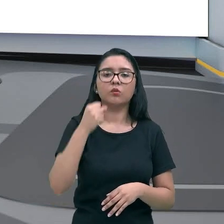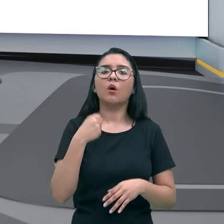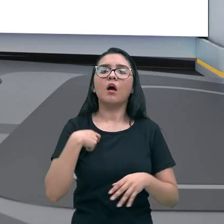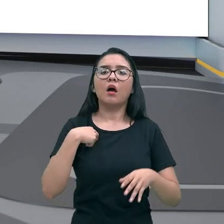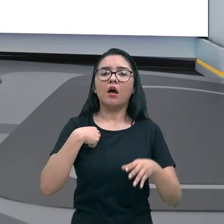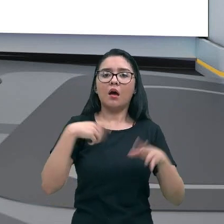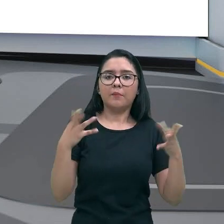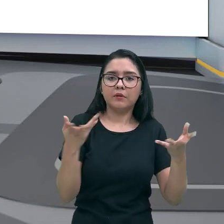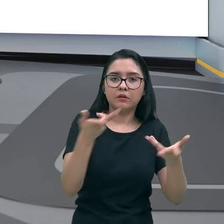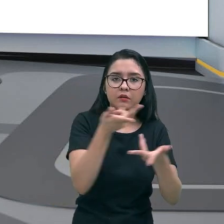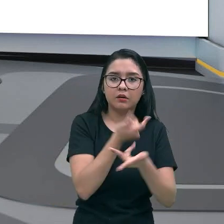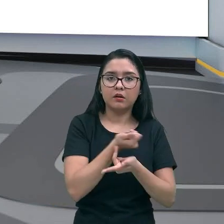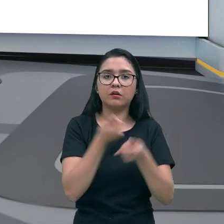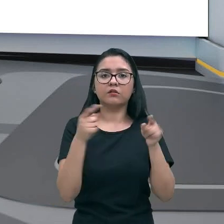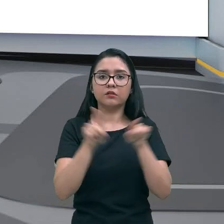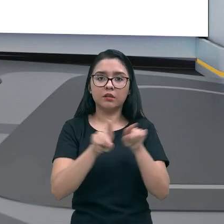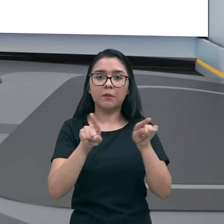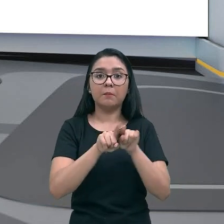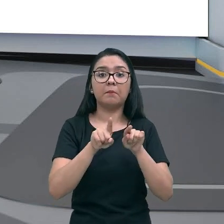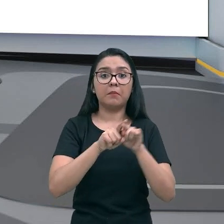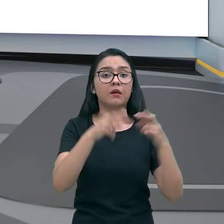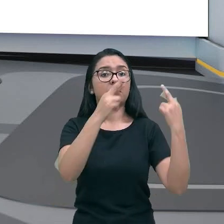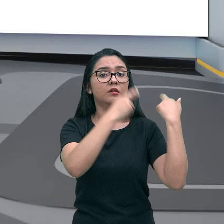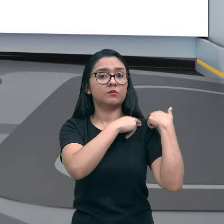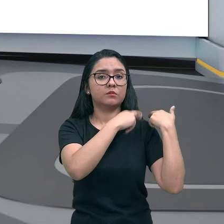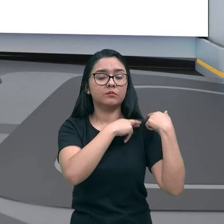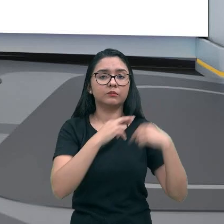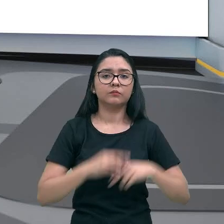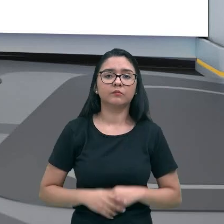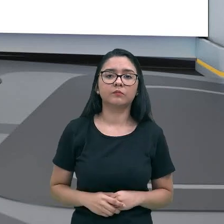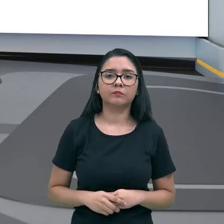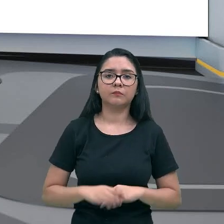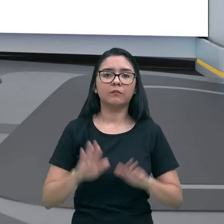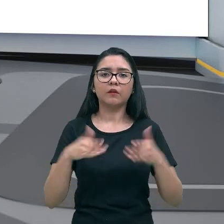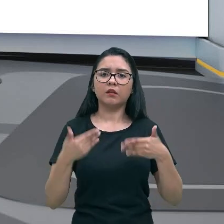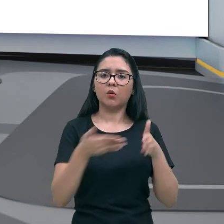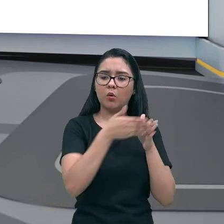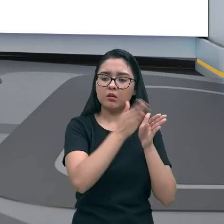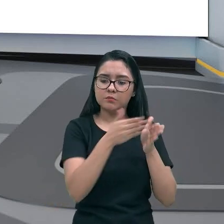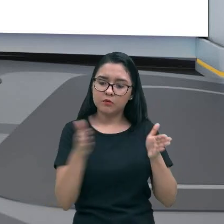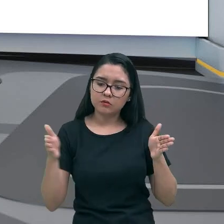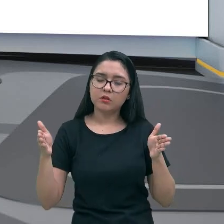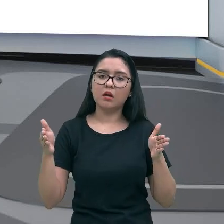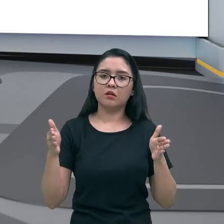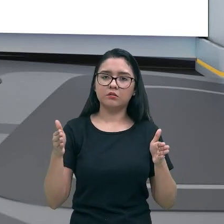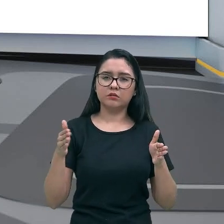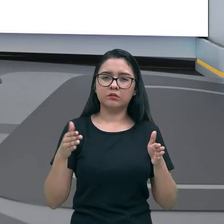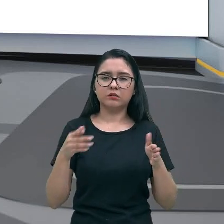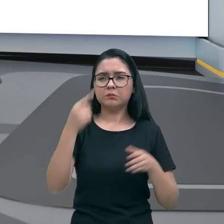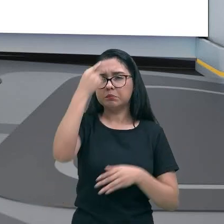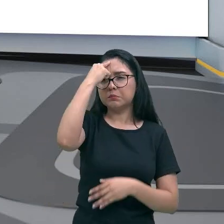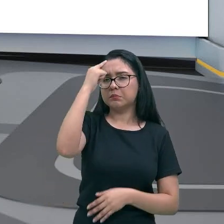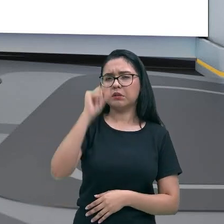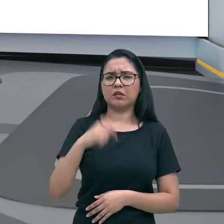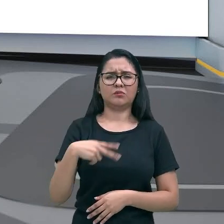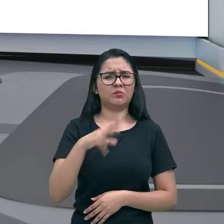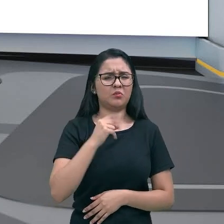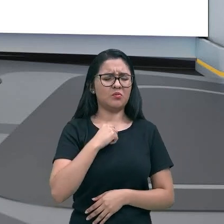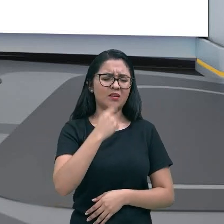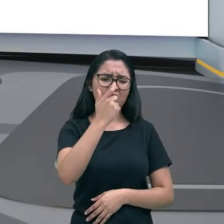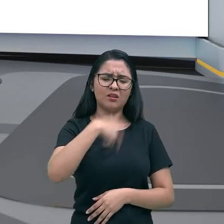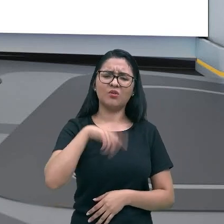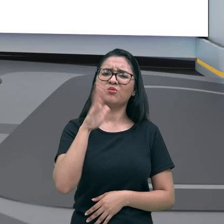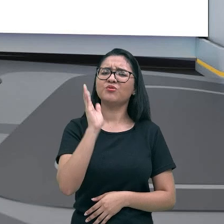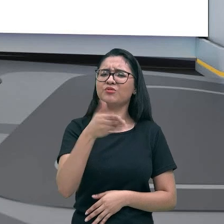vamos desenvolvendo também algumas responsabilidades. E esse processo, às vezes, né? Às vezes a gente pensa, nossa, mas eu já sou